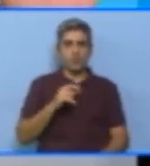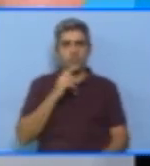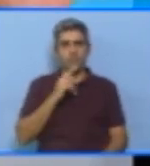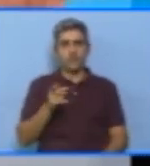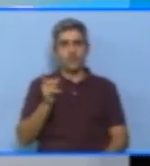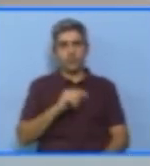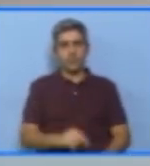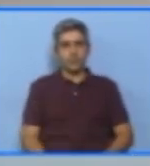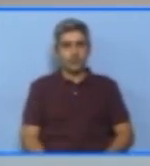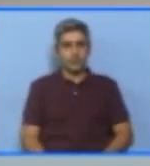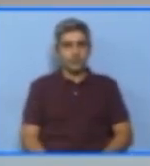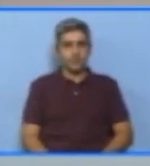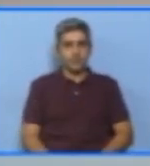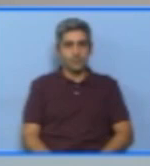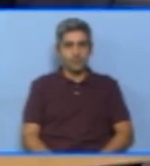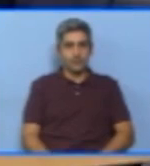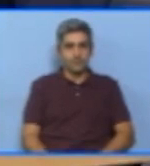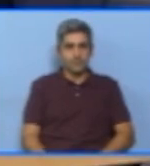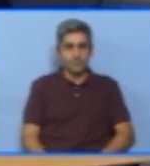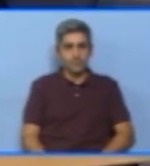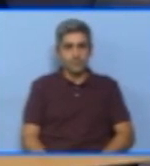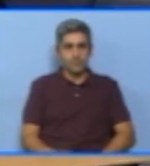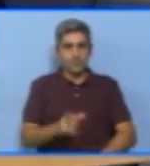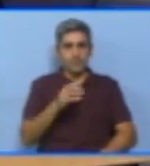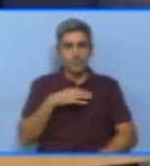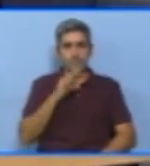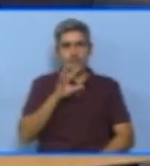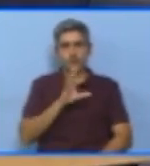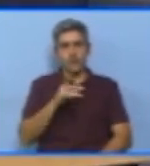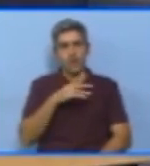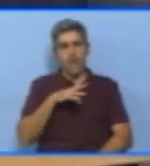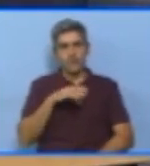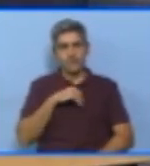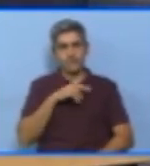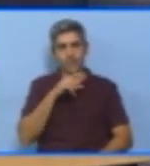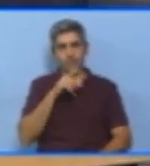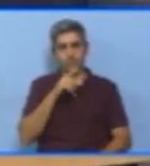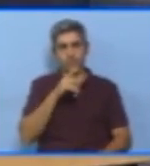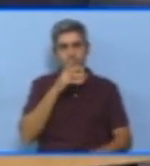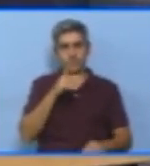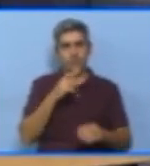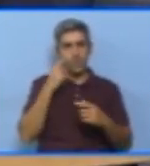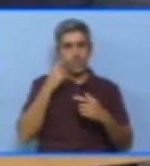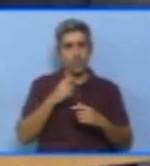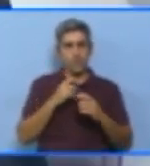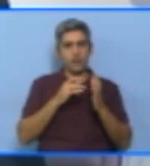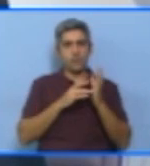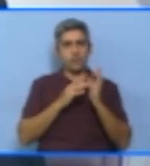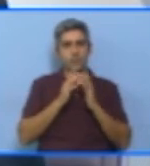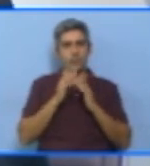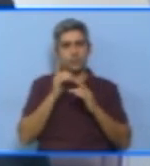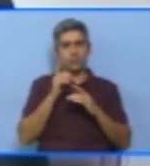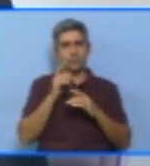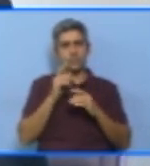agora para Claro. Não, é só ir dizer que eu aceito por inteiro essa definição do corpo de Cristo, do todo de